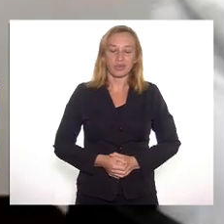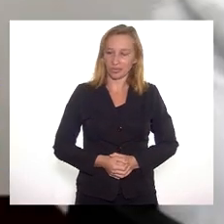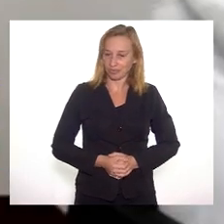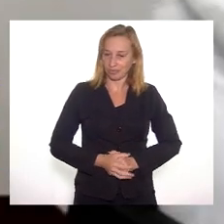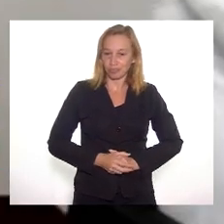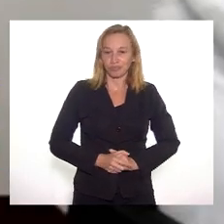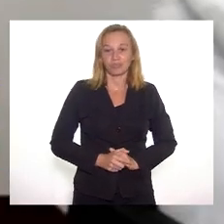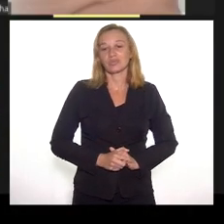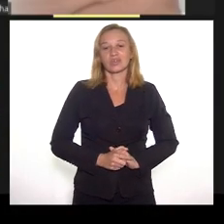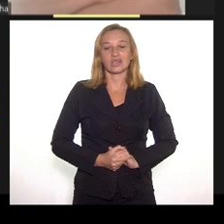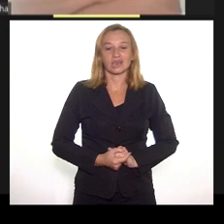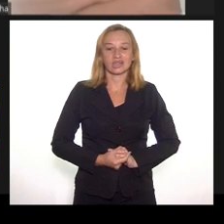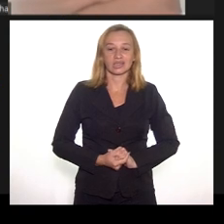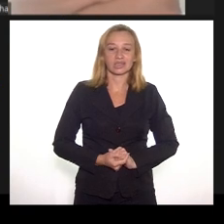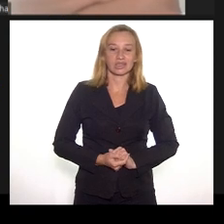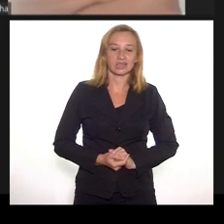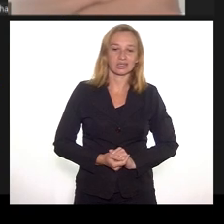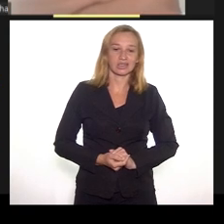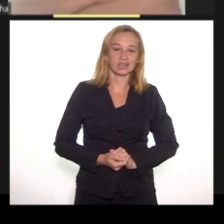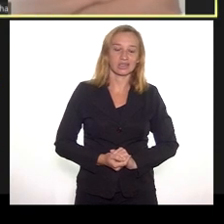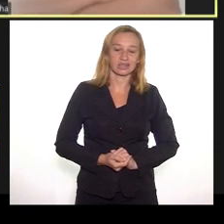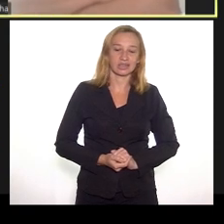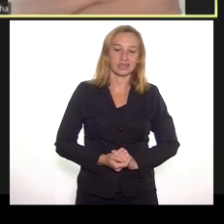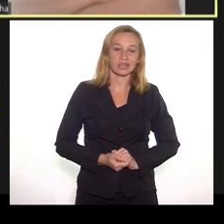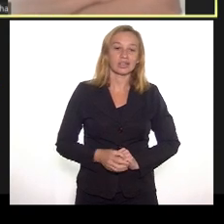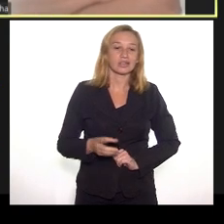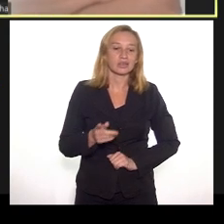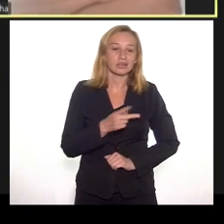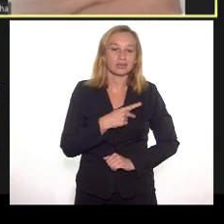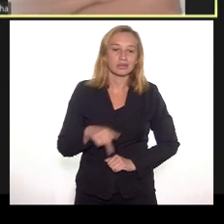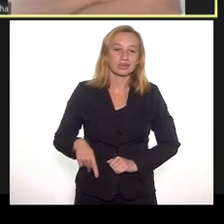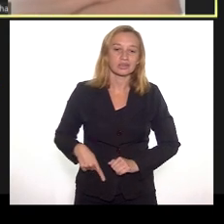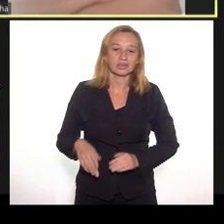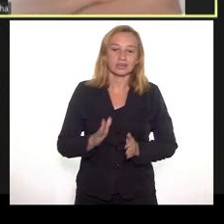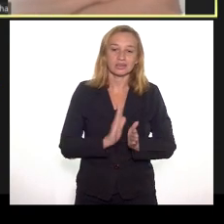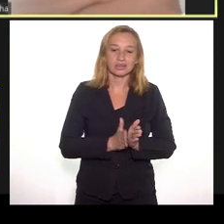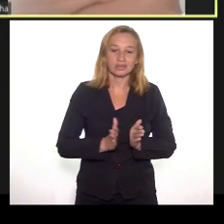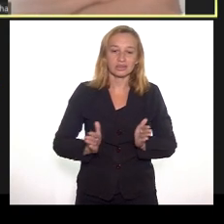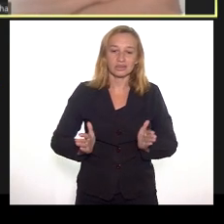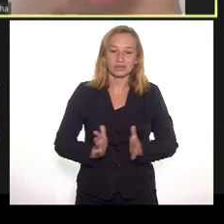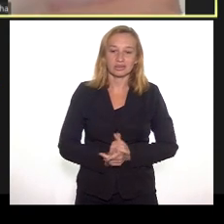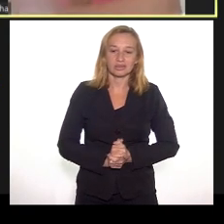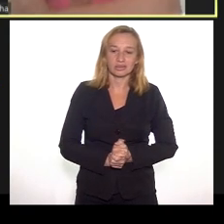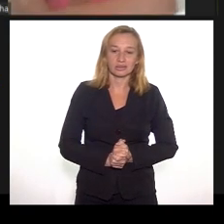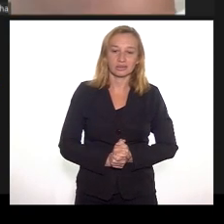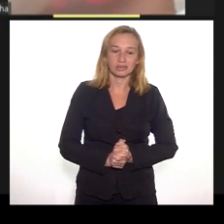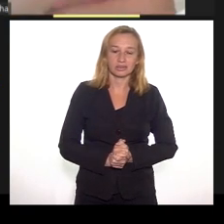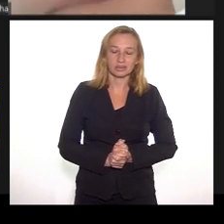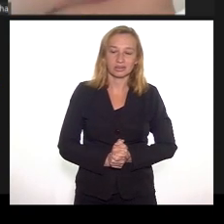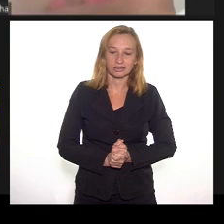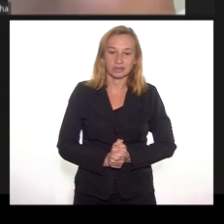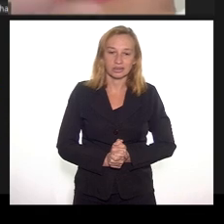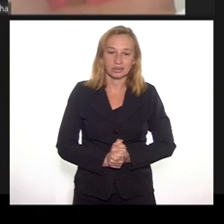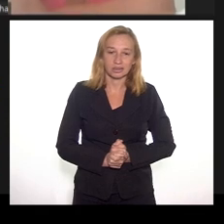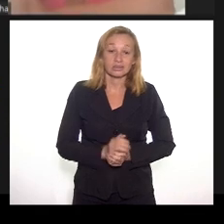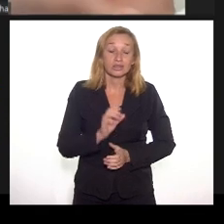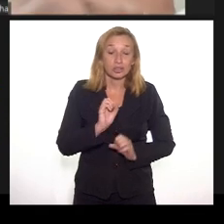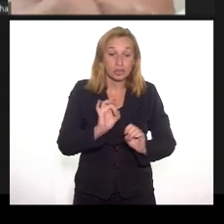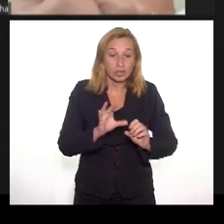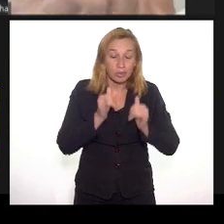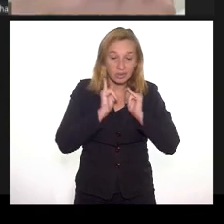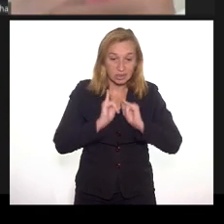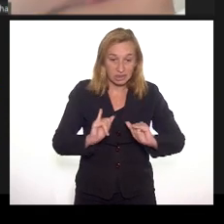Saudações ao amigo Lula. Pela ordem, presidente, pode ser? Pode. Só para anunciar